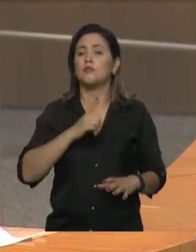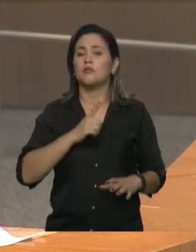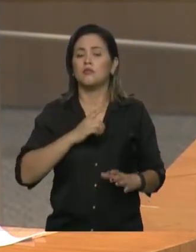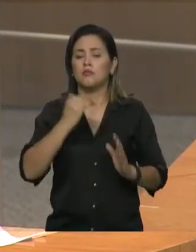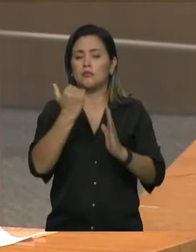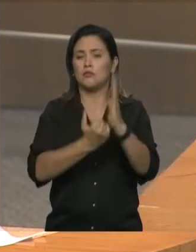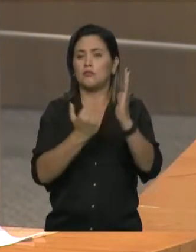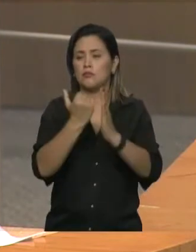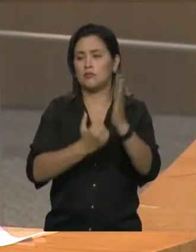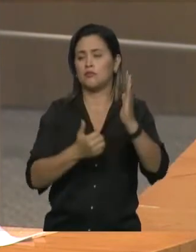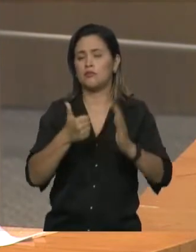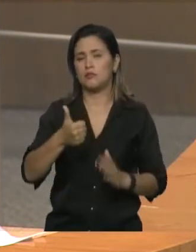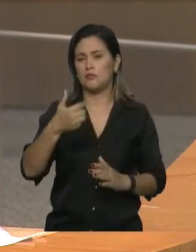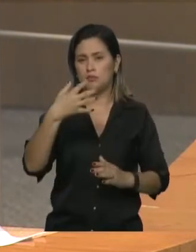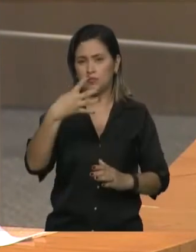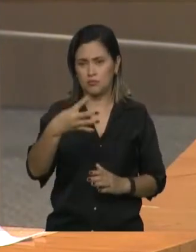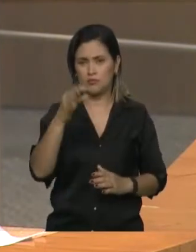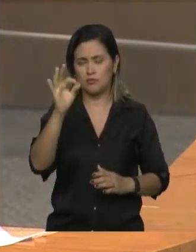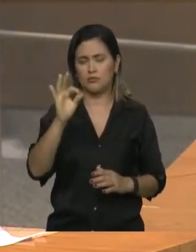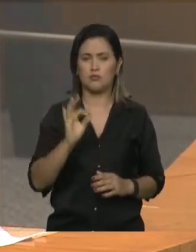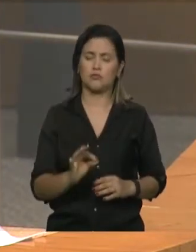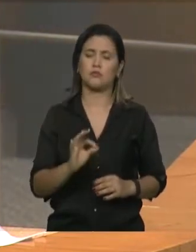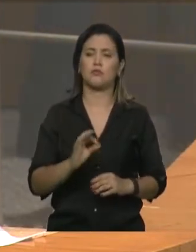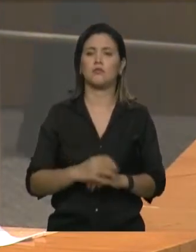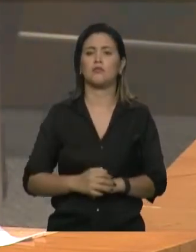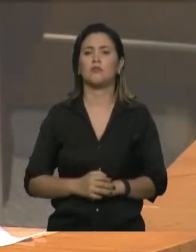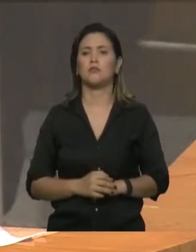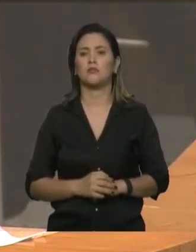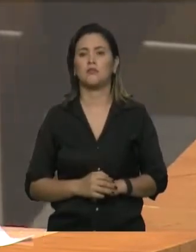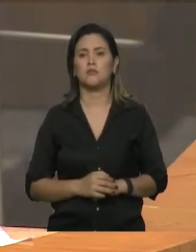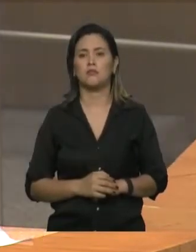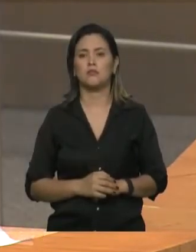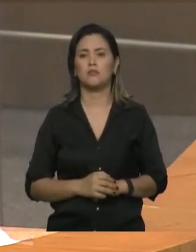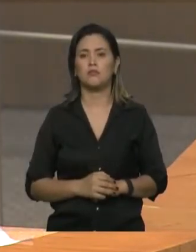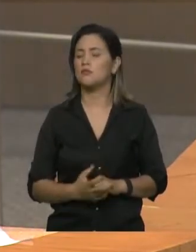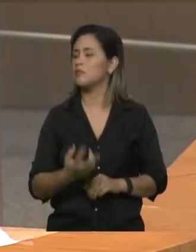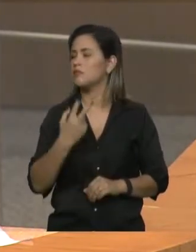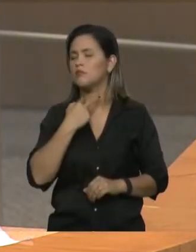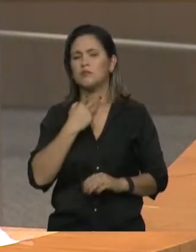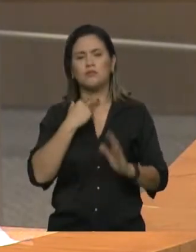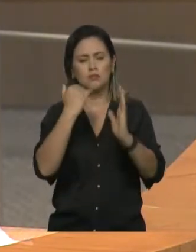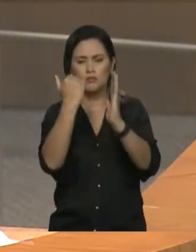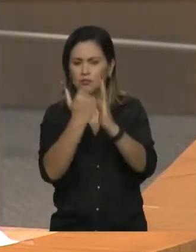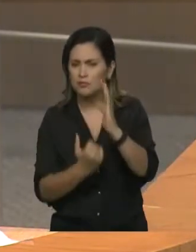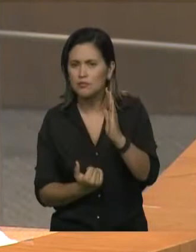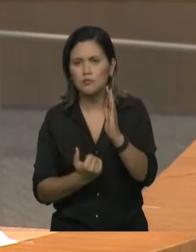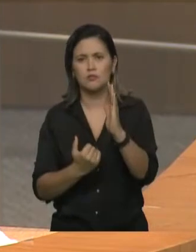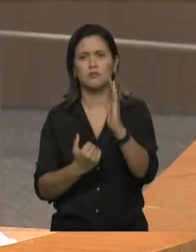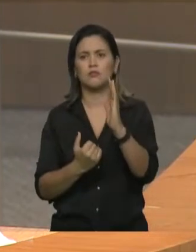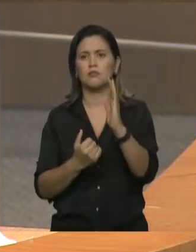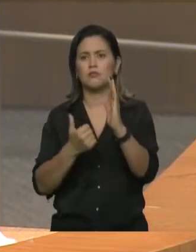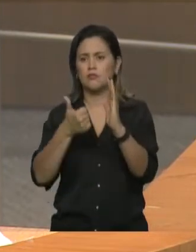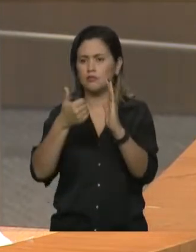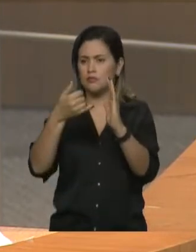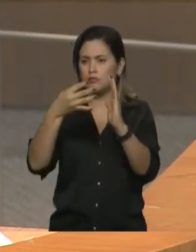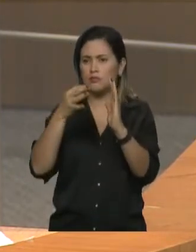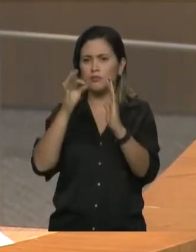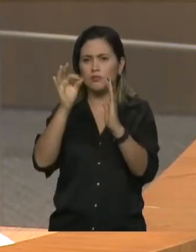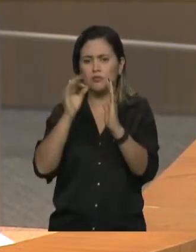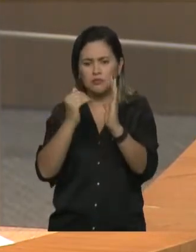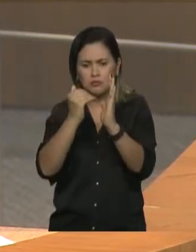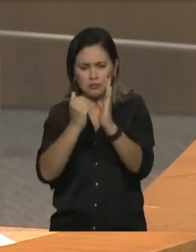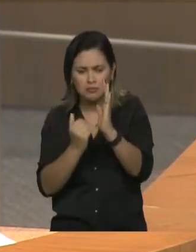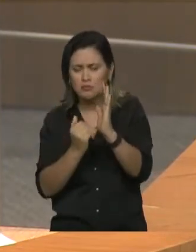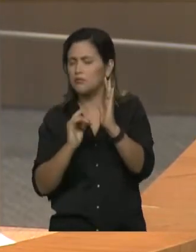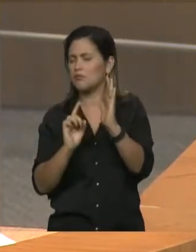subfederados não possam cobrar alíquota abaixo de 14%. E o governo do Estado traz o projeto de lei para